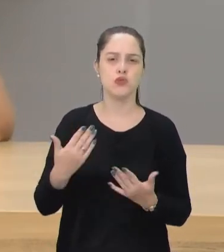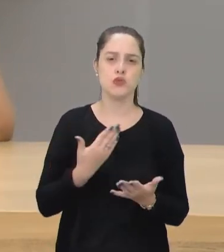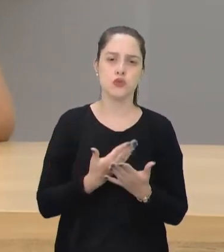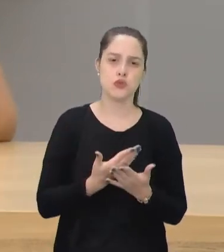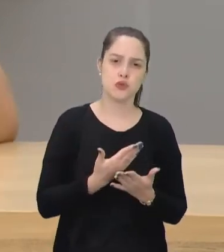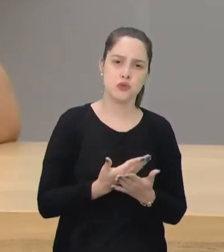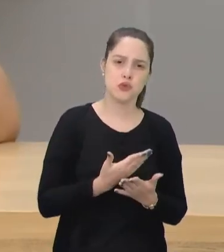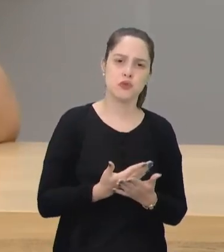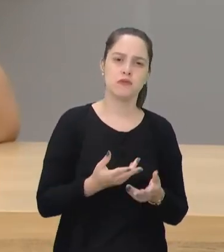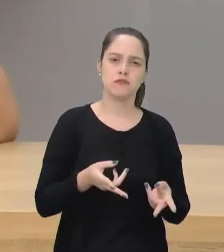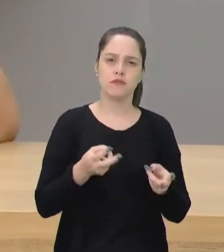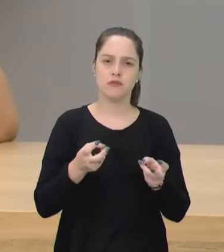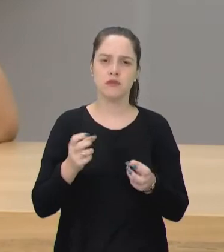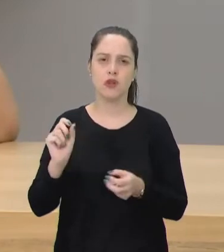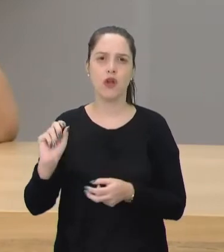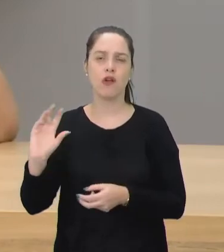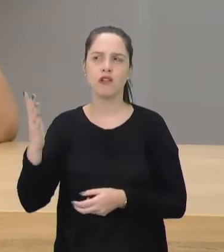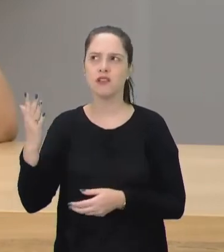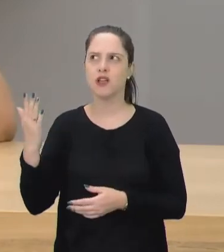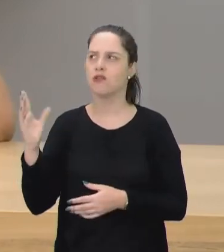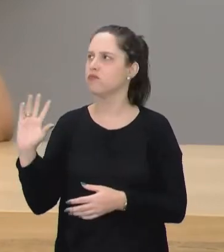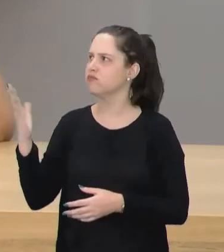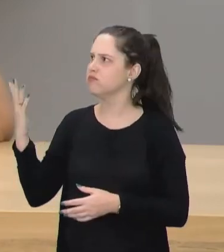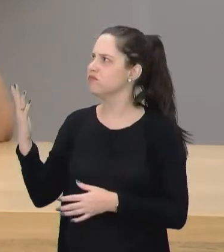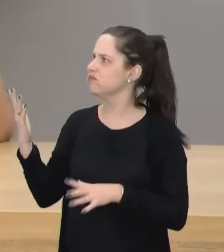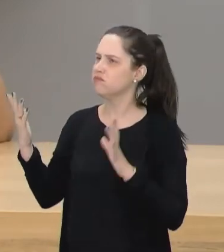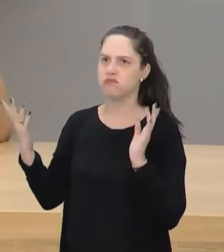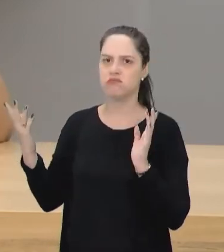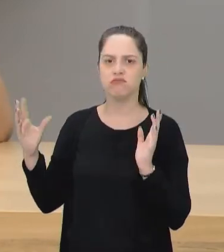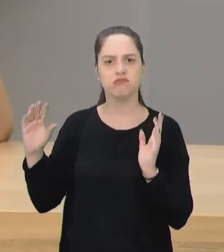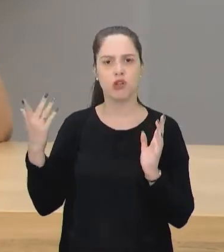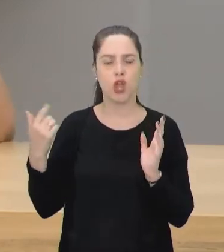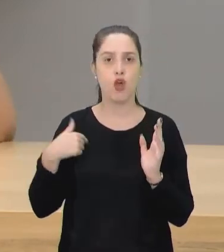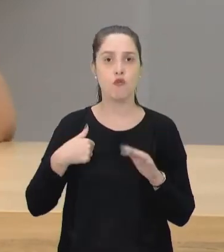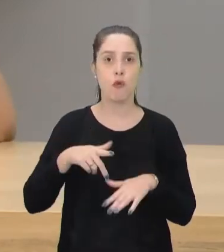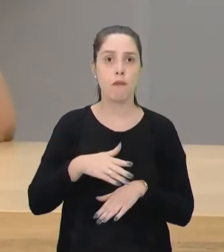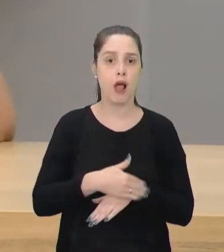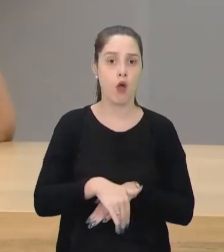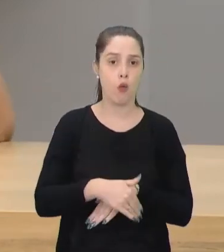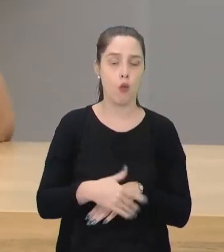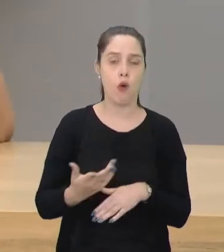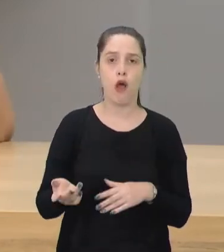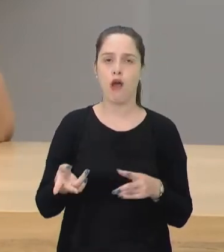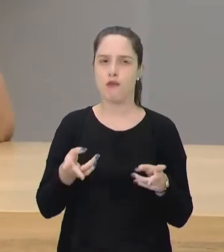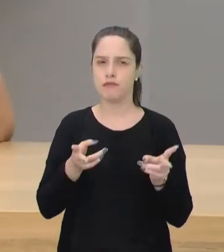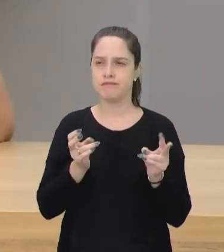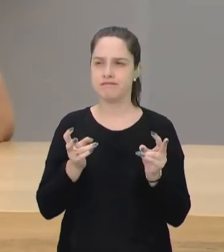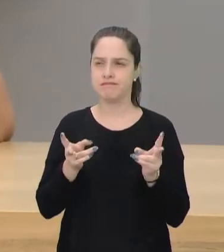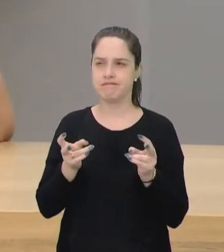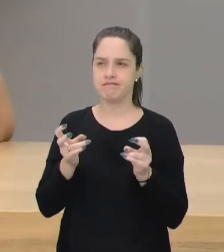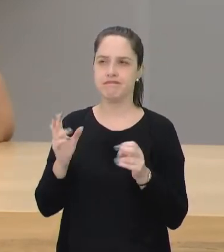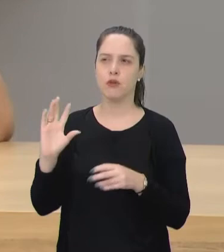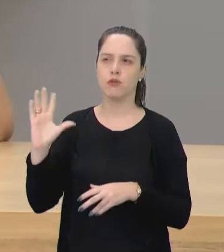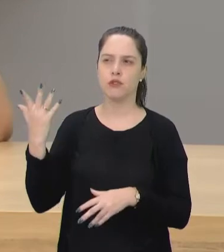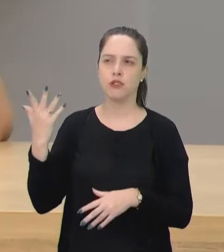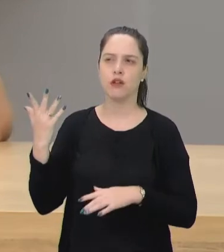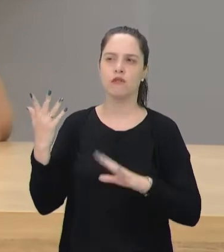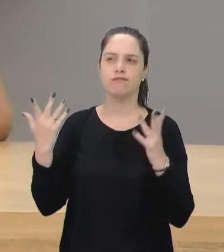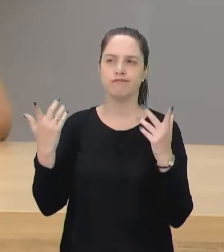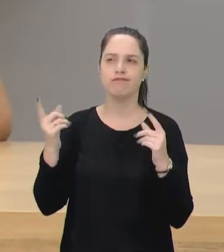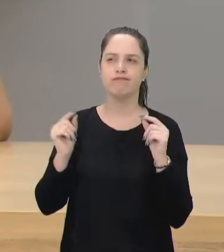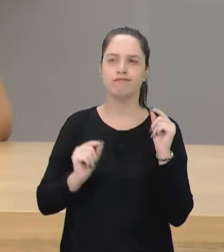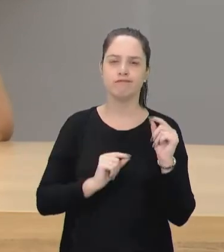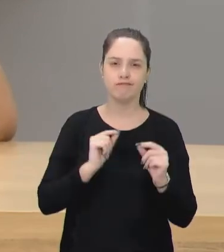eu observo o que está acontecendo ao meu redor. Eu saio do estúdio, vou para a rua, eu observo o que está acontecendo ao meu redor. Então,